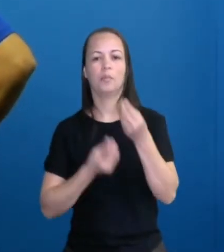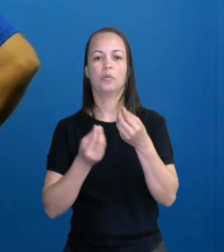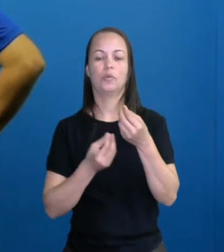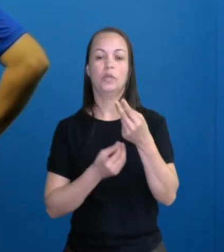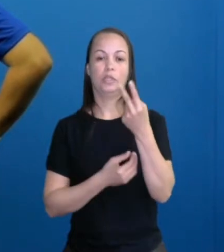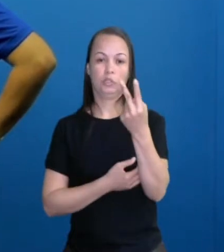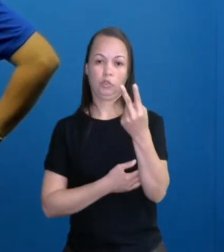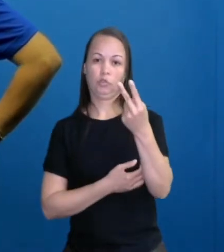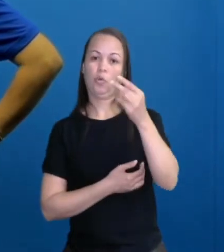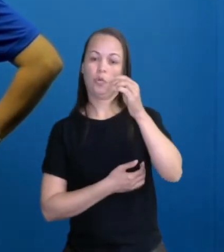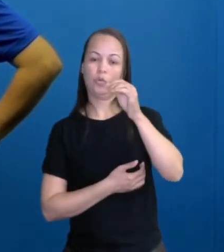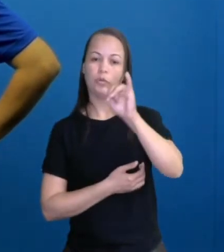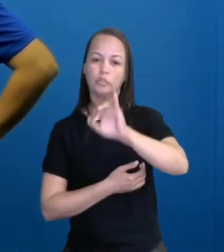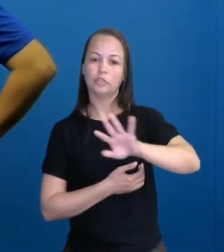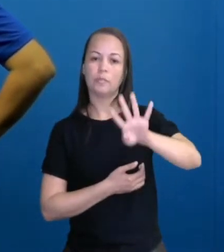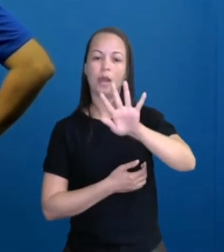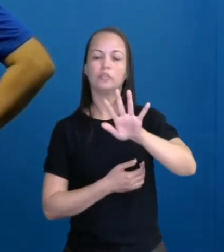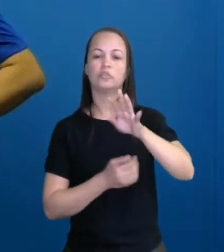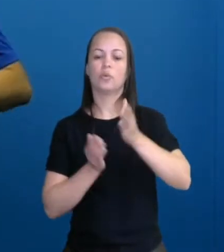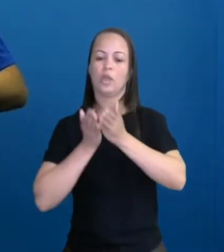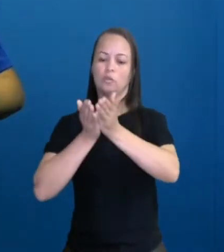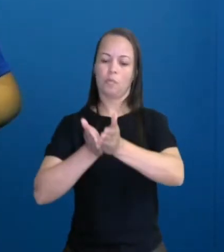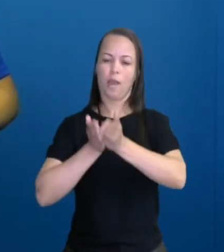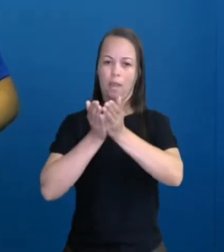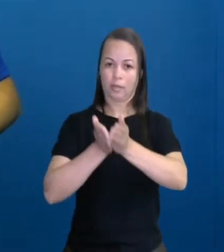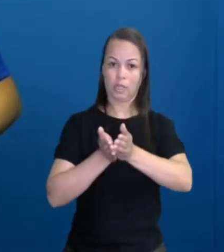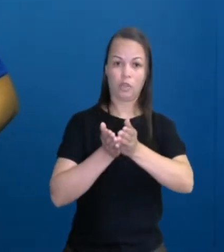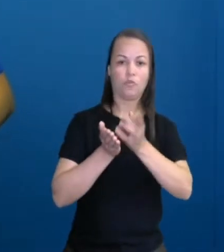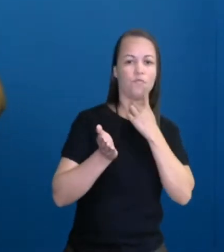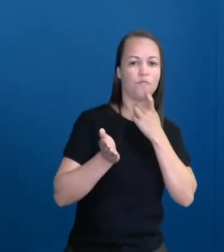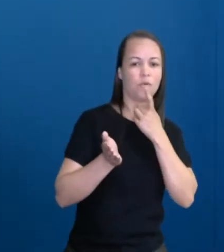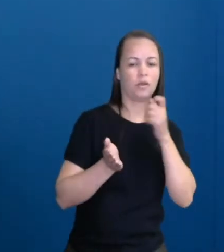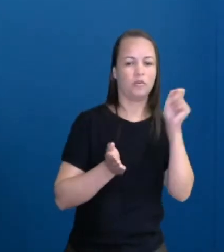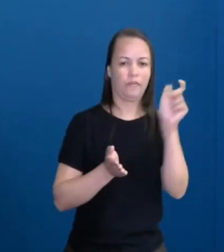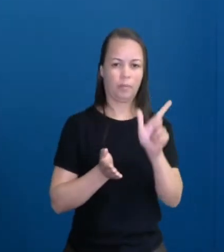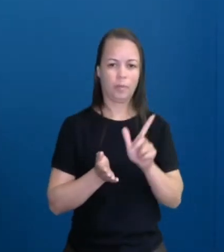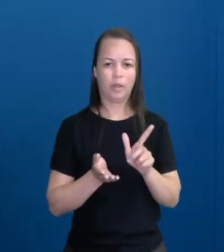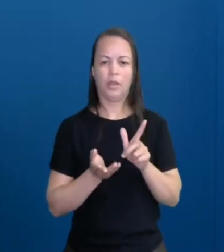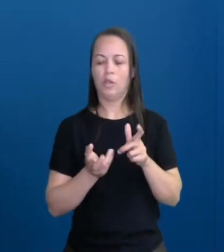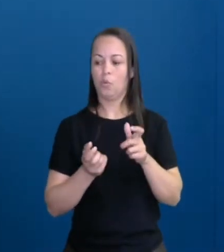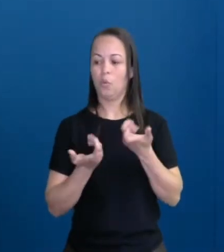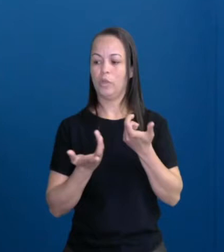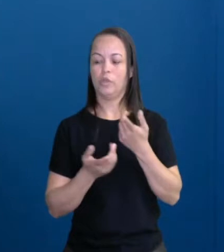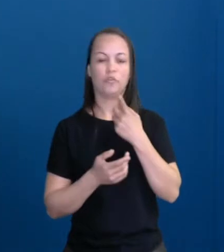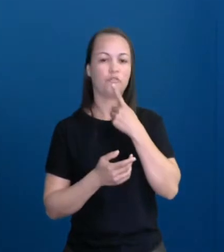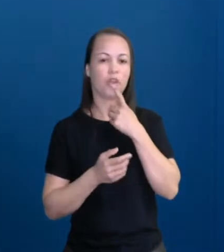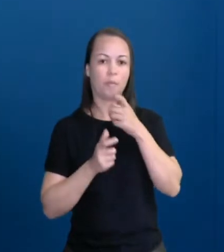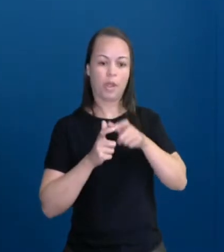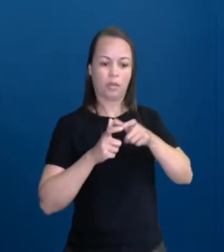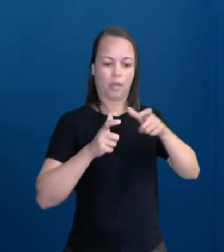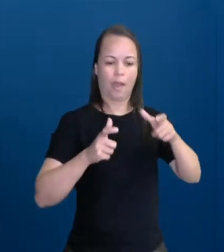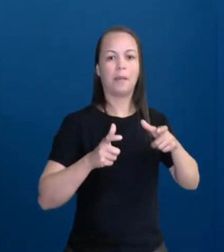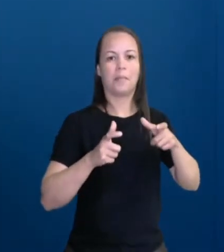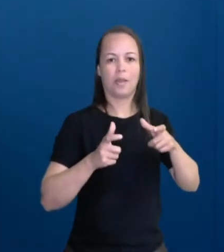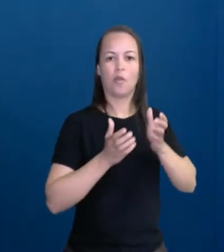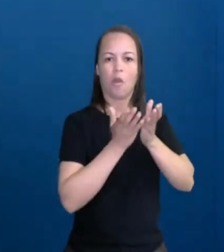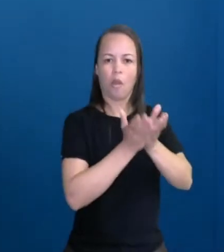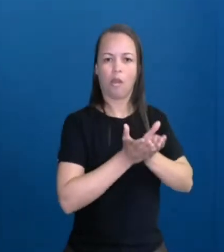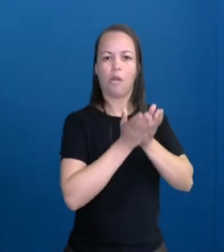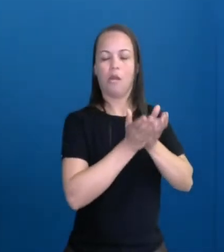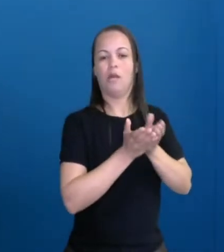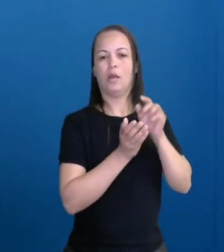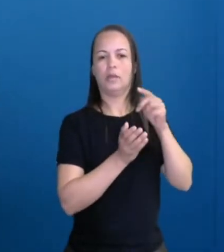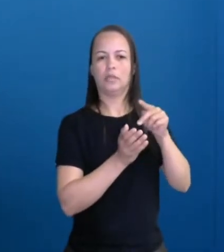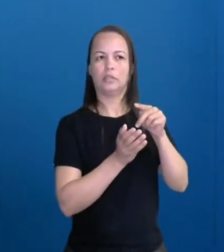dois barquinhos, um azul e um vermelho. A gente vê que o vermelho está maior e se a gente observa para as medidas, né, a gente